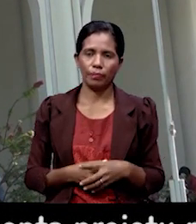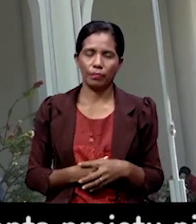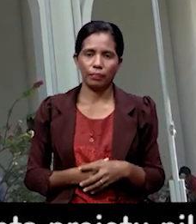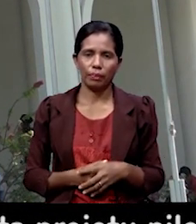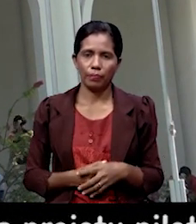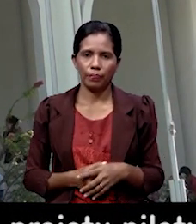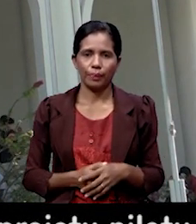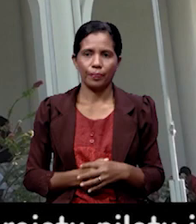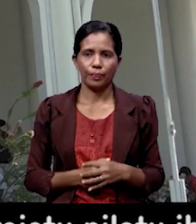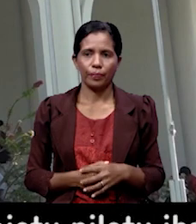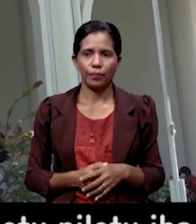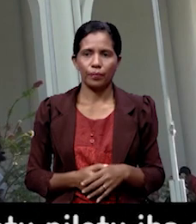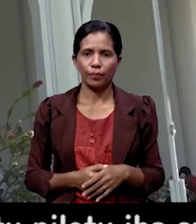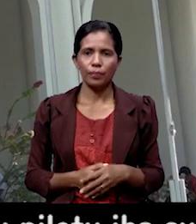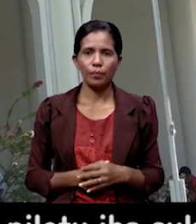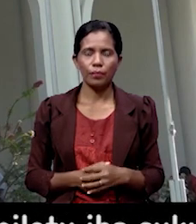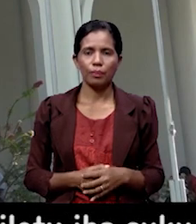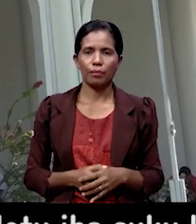Gonçalves, GMN.